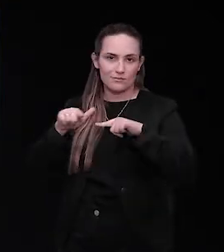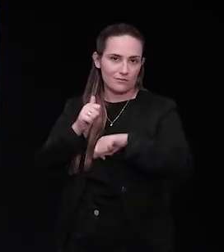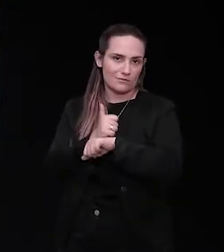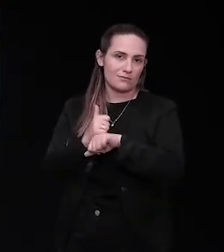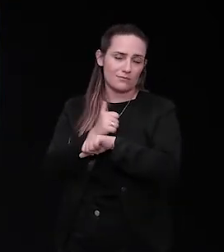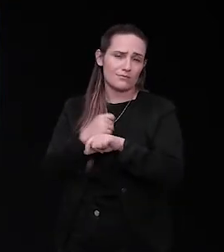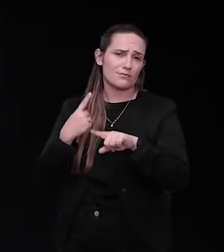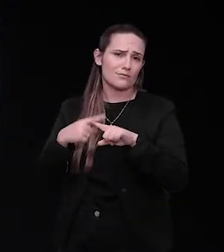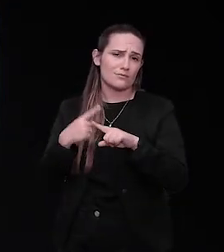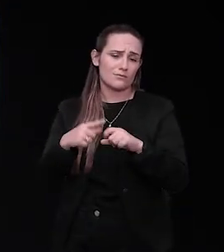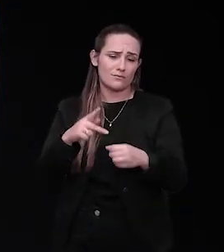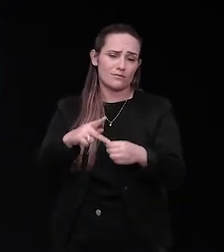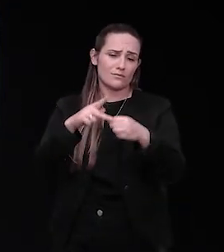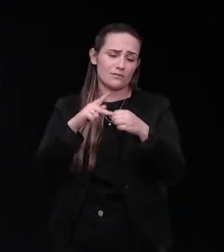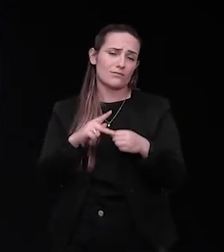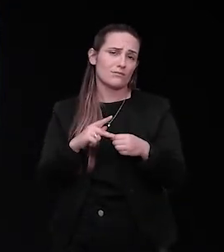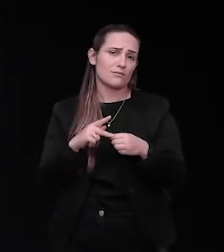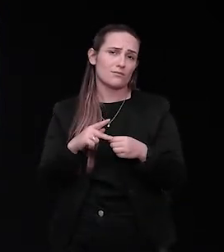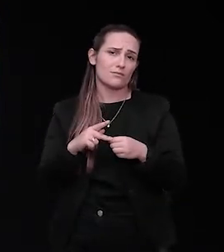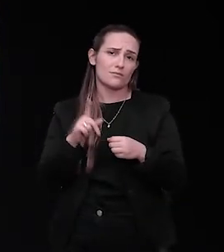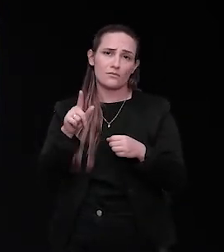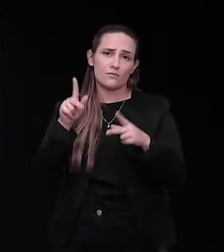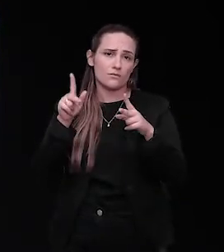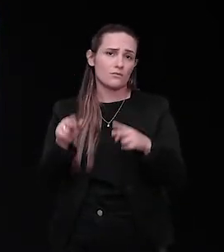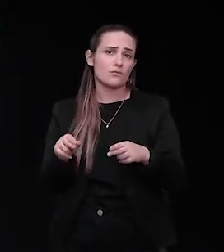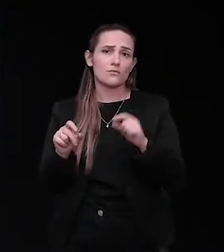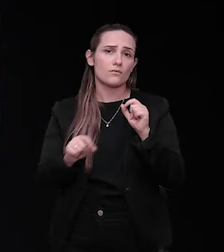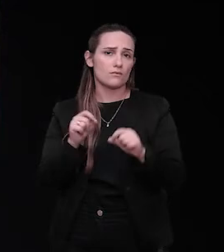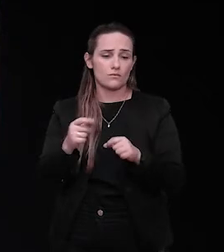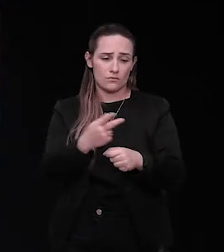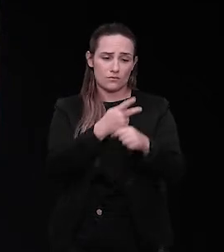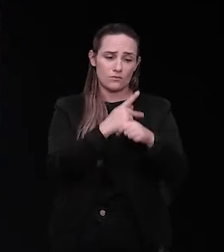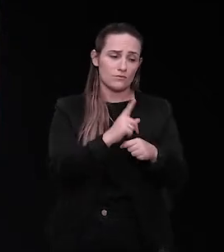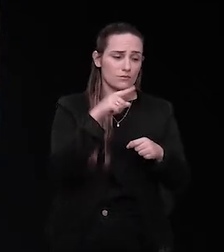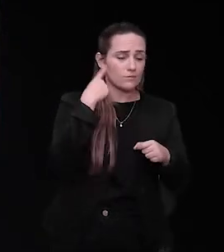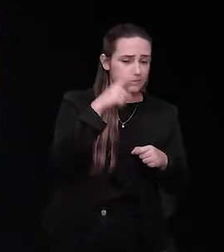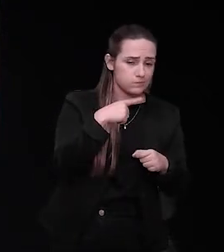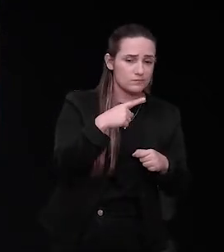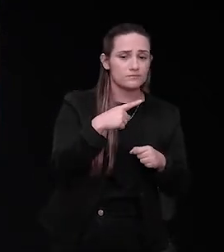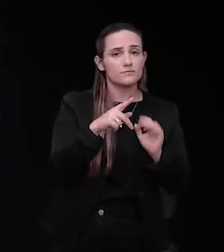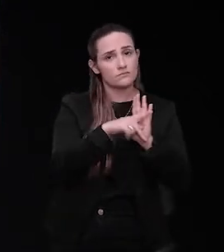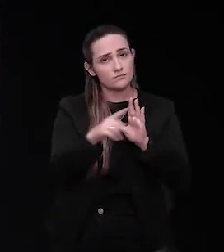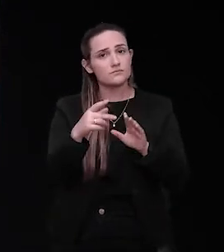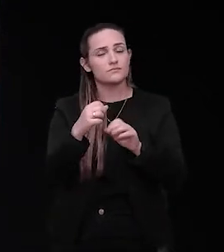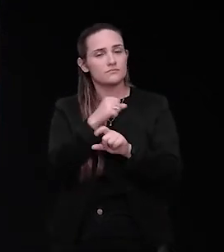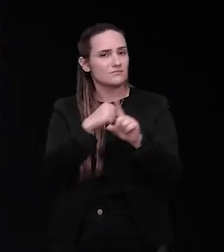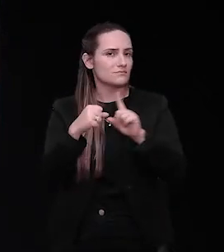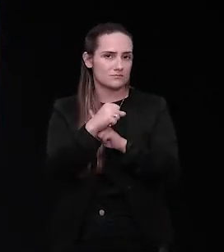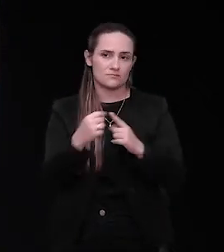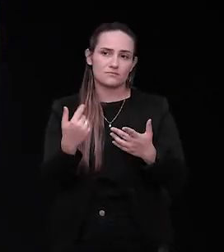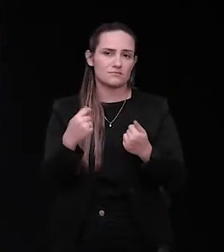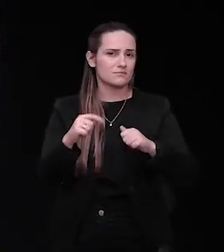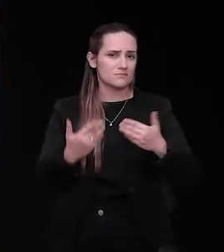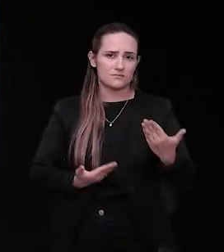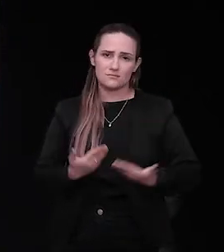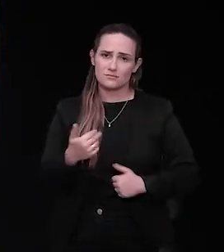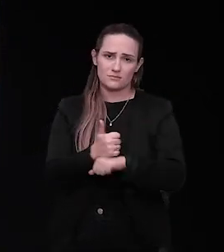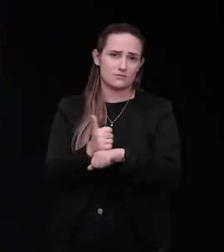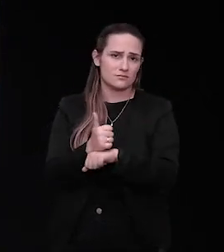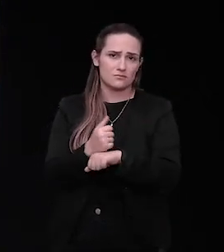nada mais é o procurador que o advogado da sociedade. E o advogado da sociedade tem que prestar serviço de qualidade. Não dá para você ter a perspectiva que serviço público tem que ser